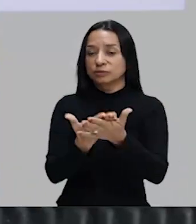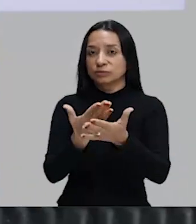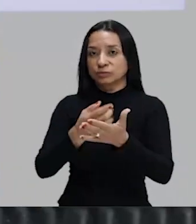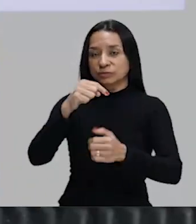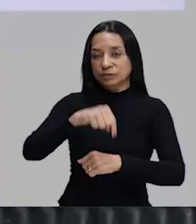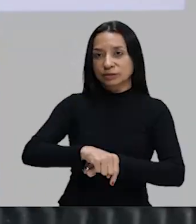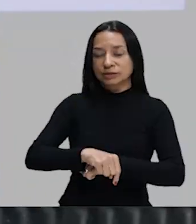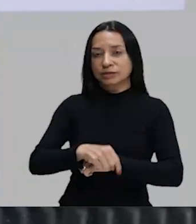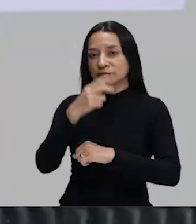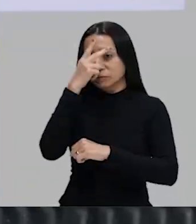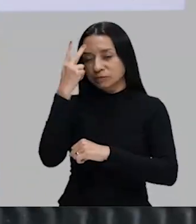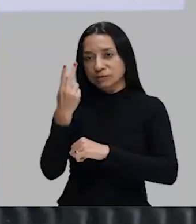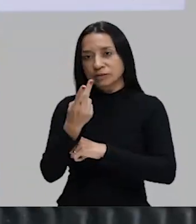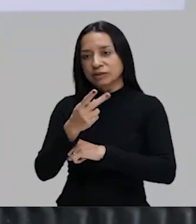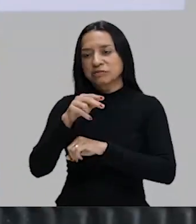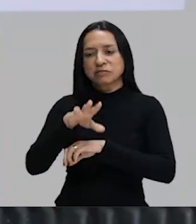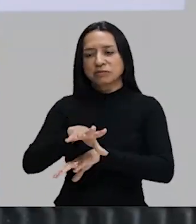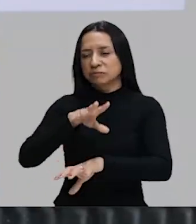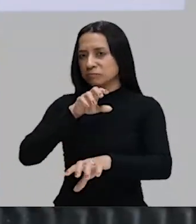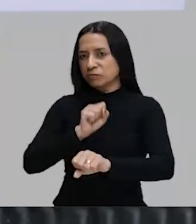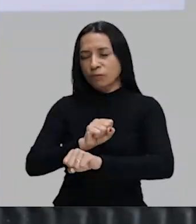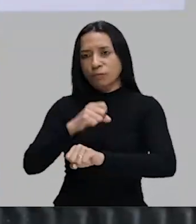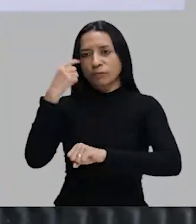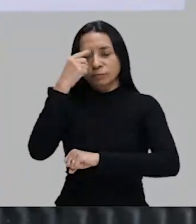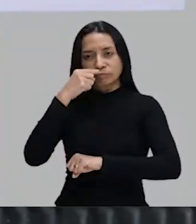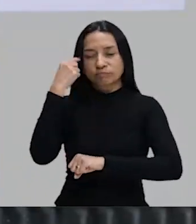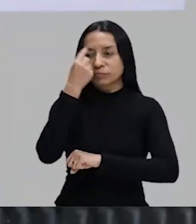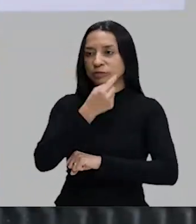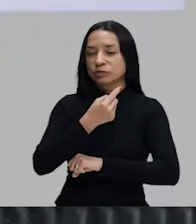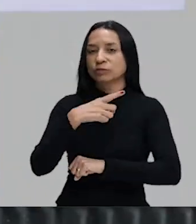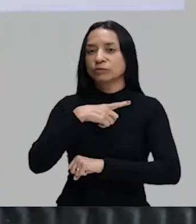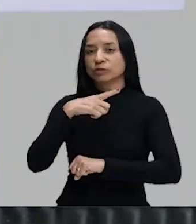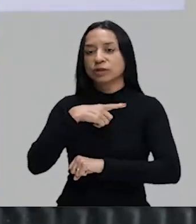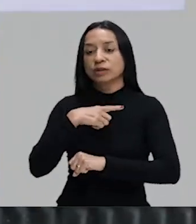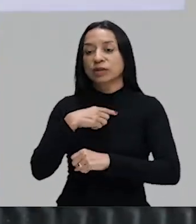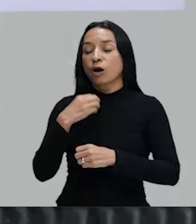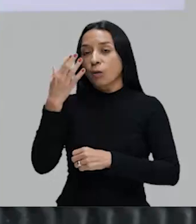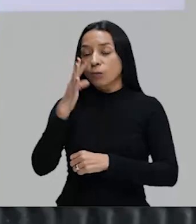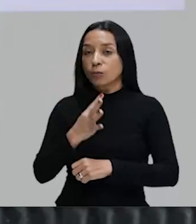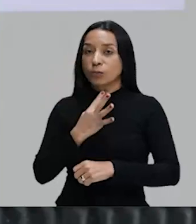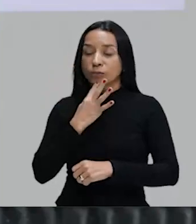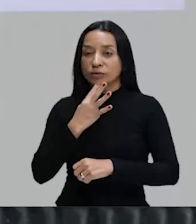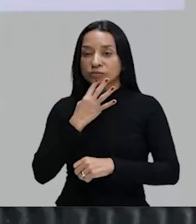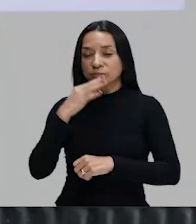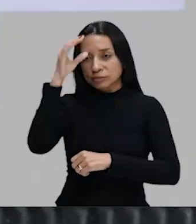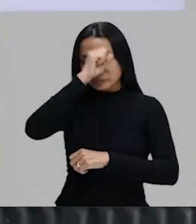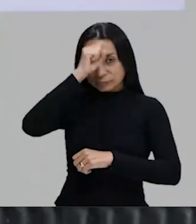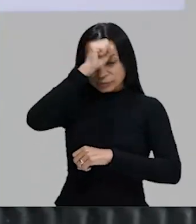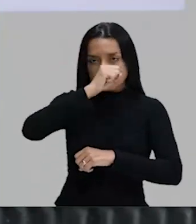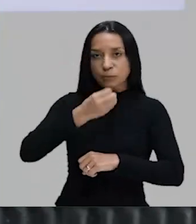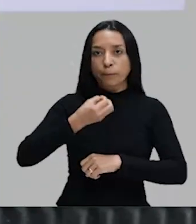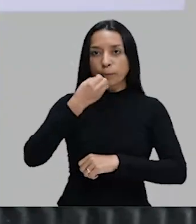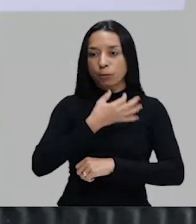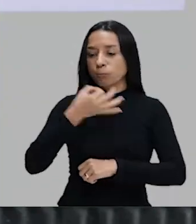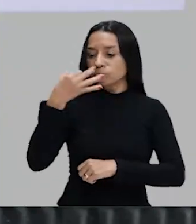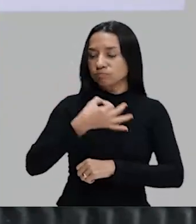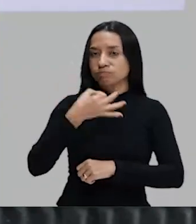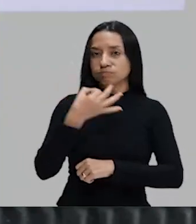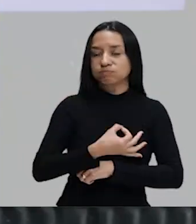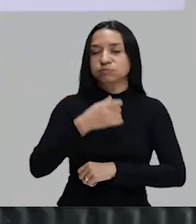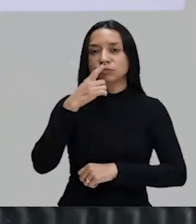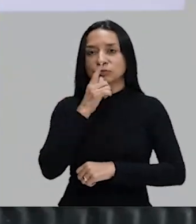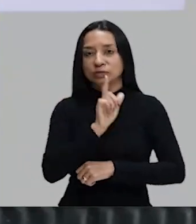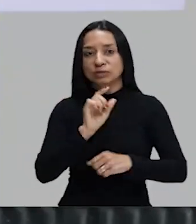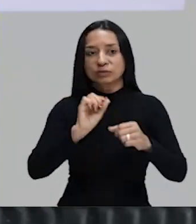sair formado em espanhol, mas vocês terão uma noção, vocês terão um aprendizado suficiente para conseguir fazer